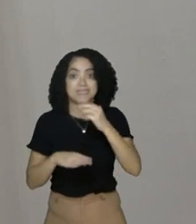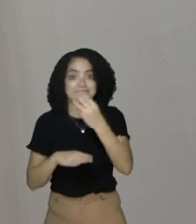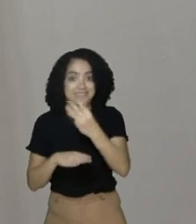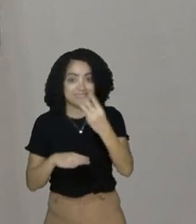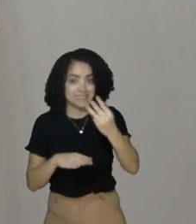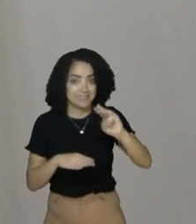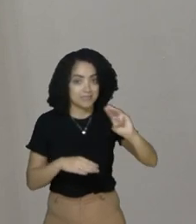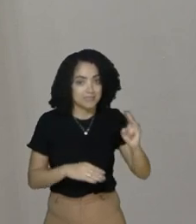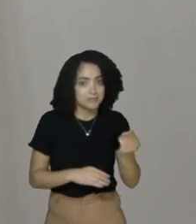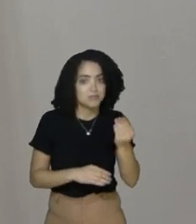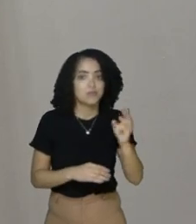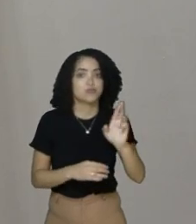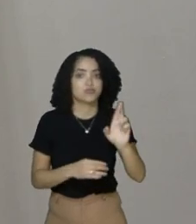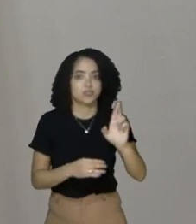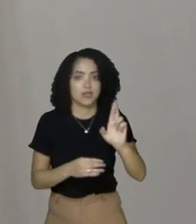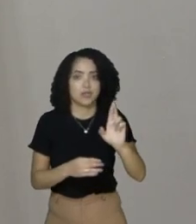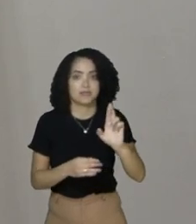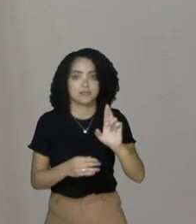milhões.